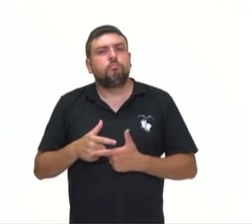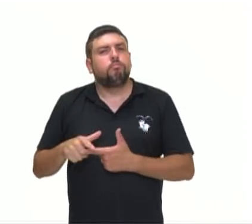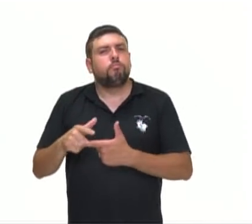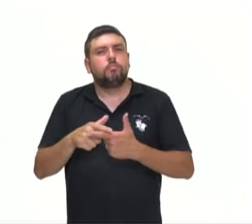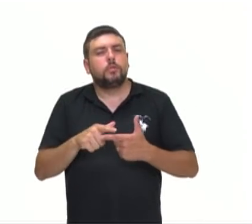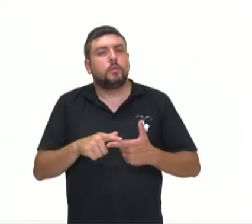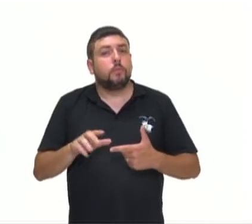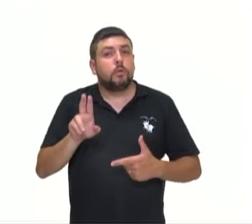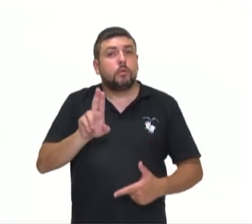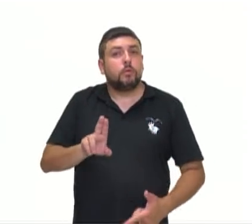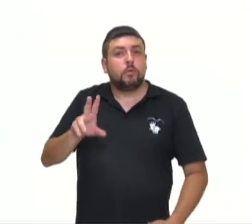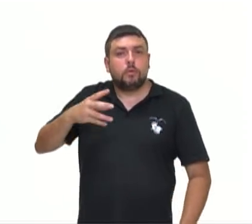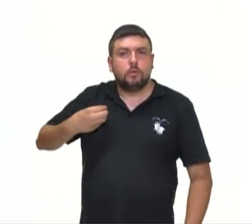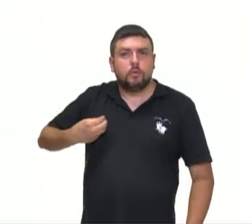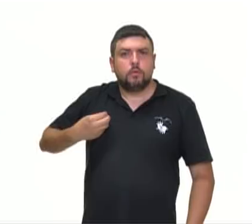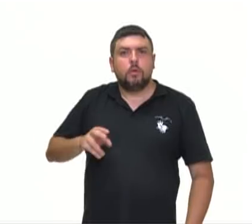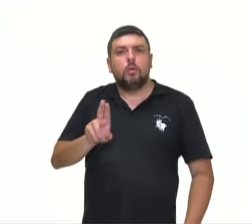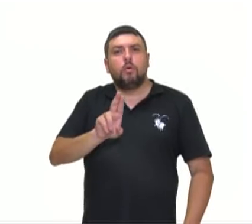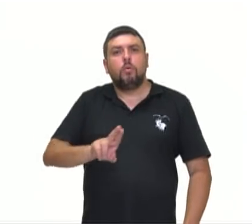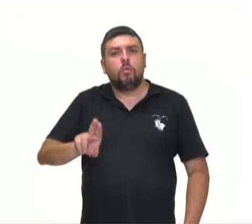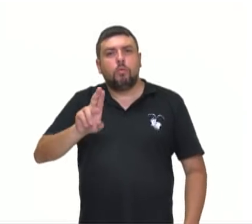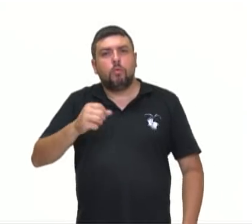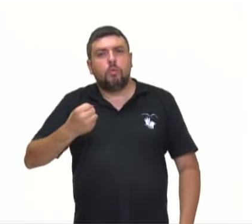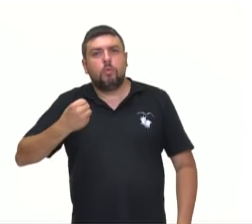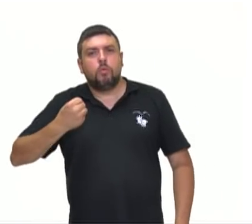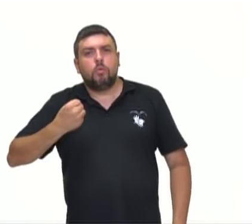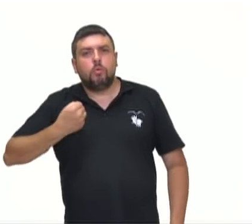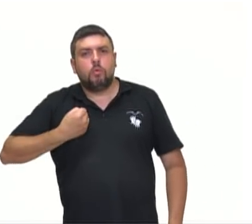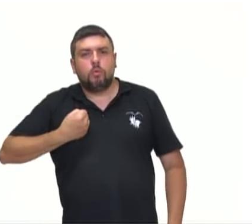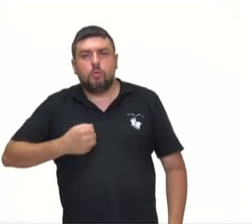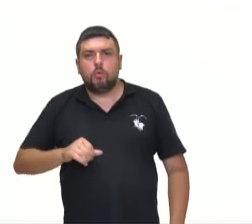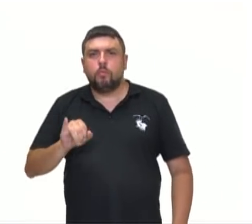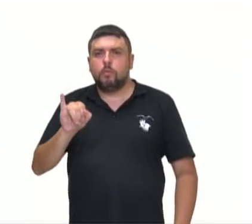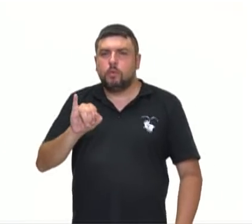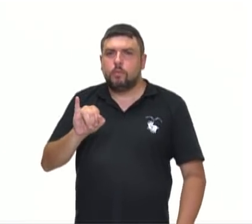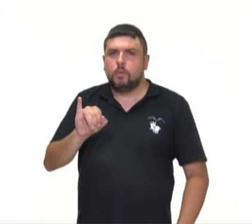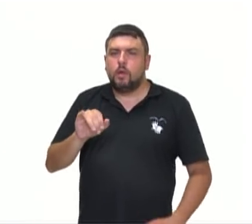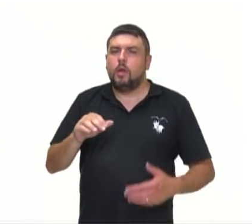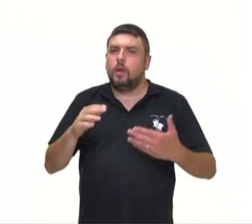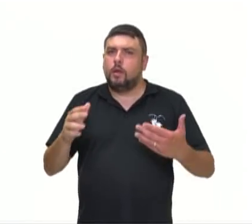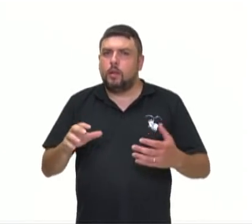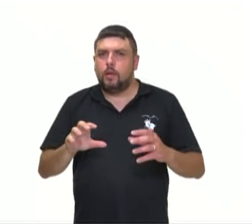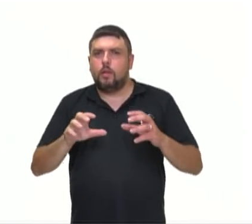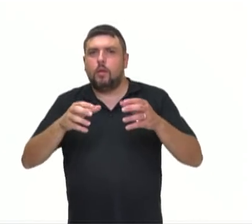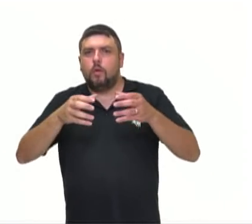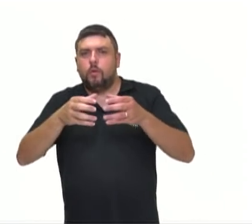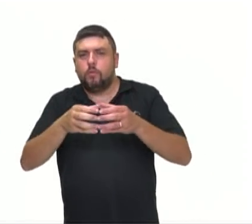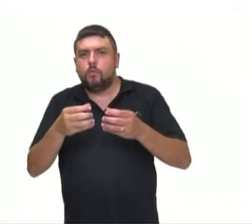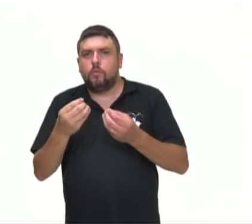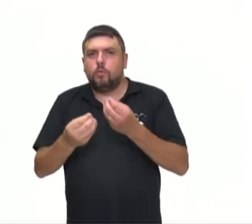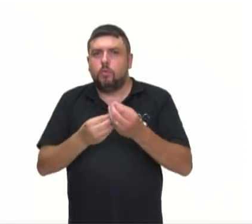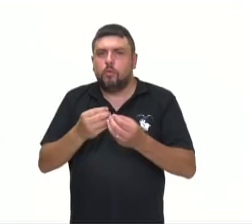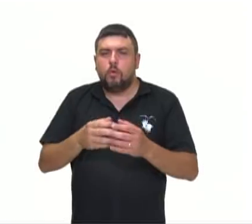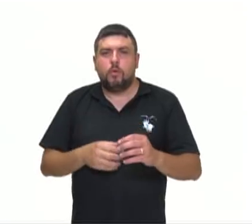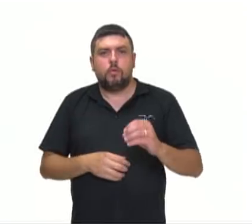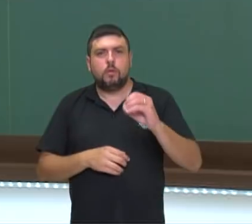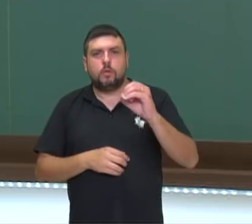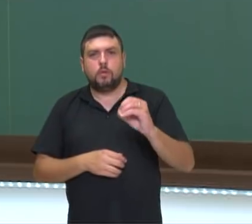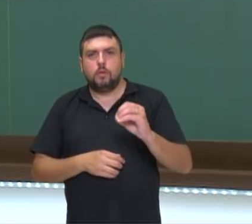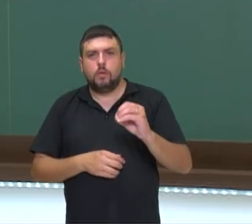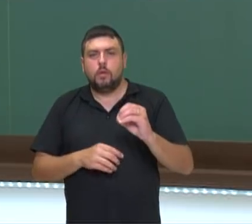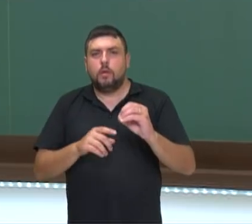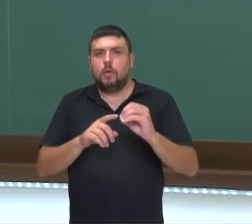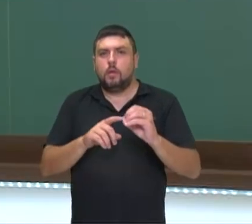utilizando números inteiros. E que a gente sabe agora que o conjunto dos números inteiros é formado pelo zero,